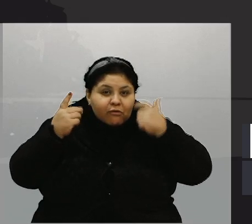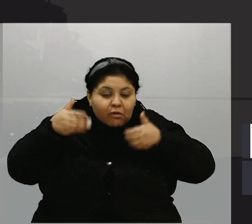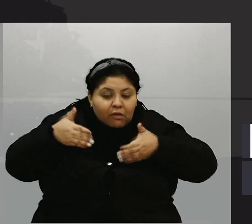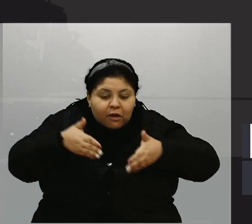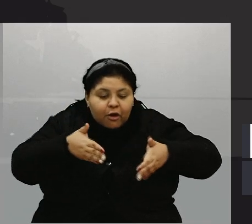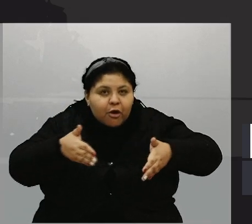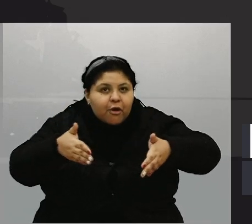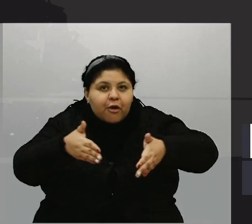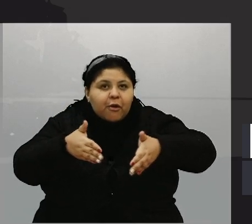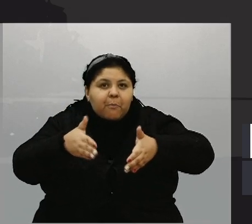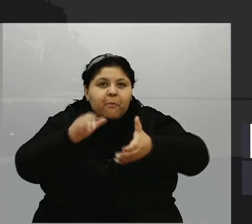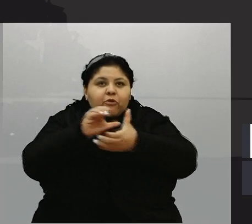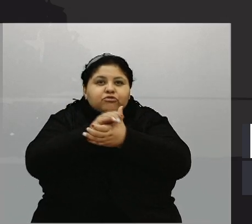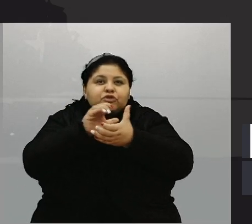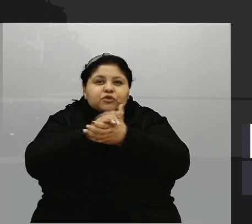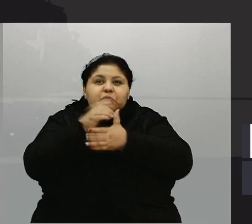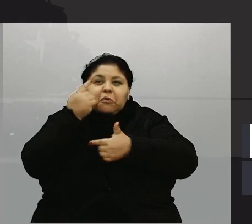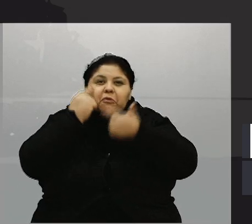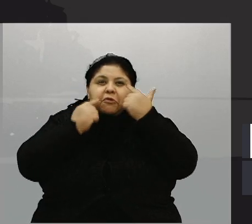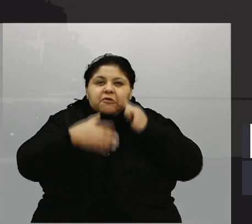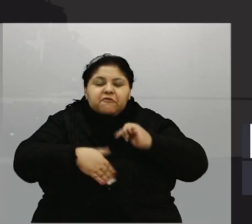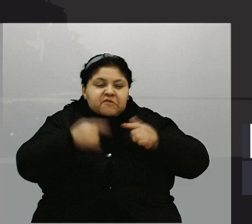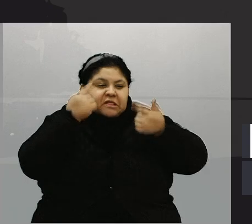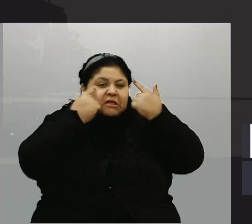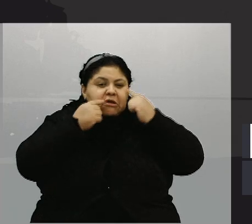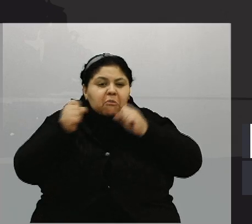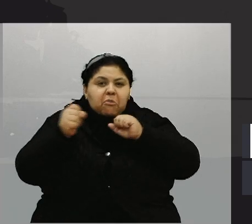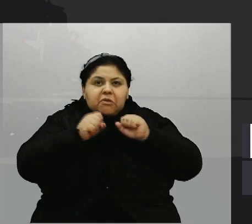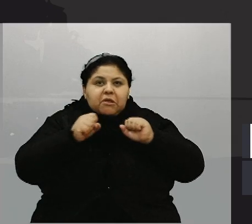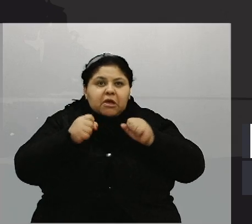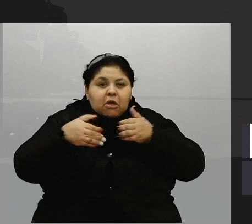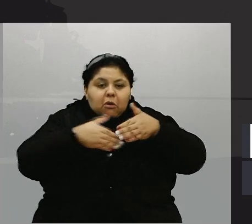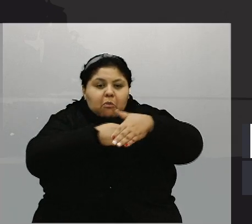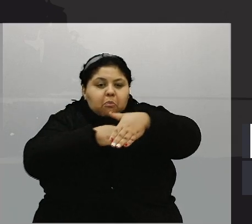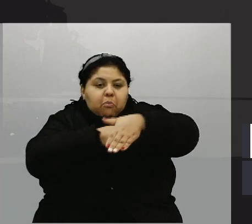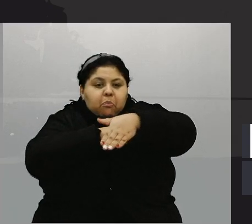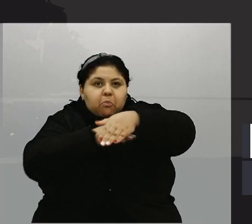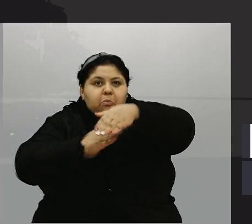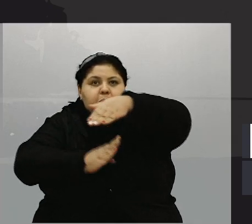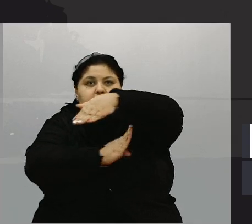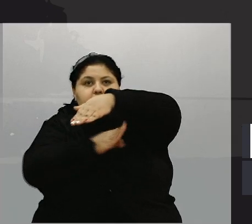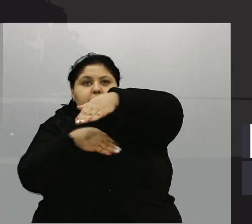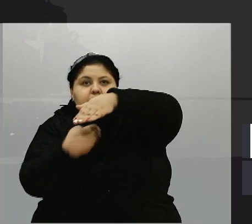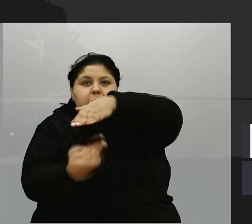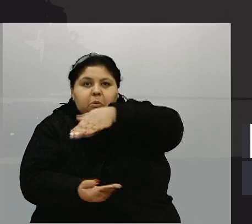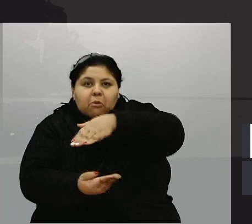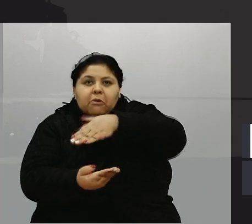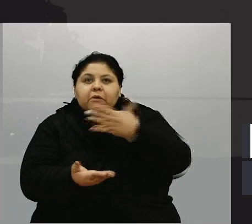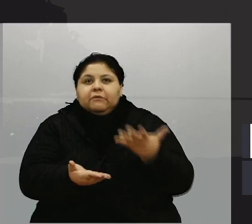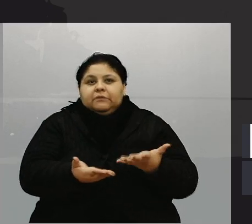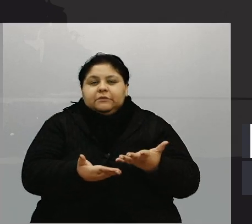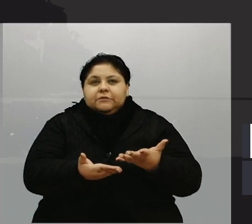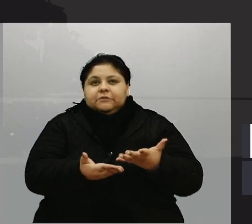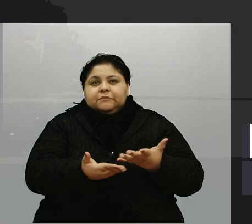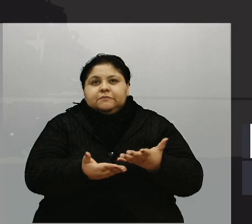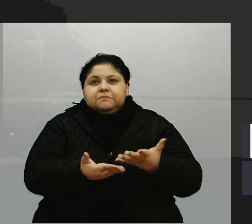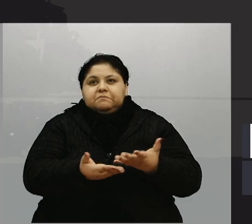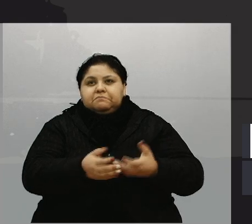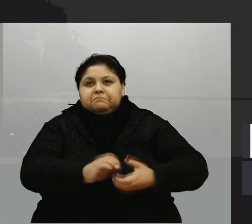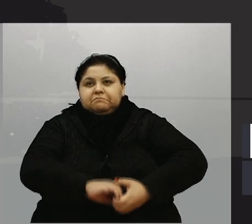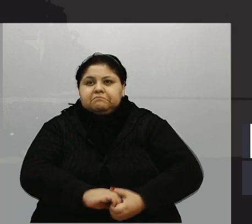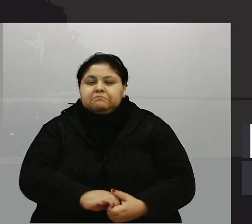filhas chorando, porque a qualquer momento podia cair a ponte. E o GPS anunciava para ele pegar a ponte do